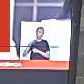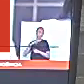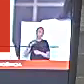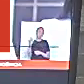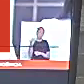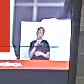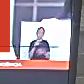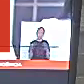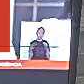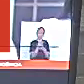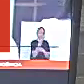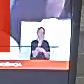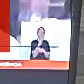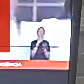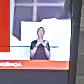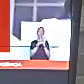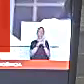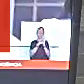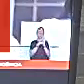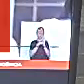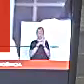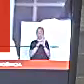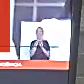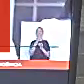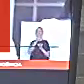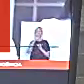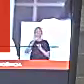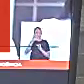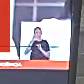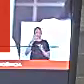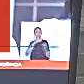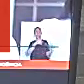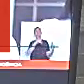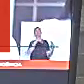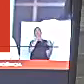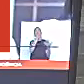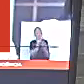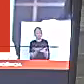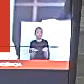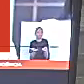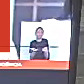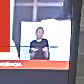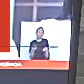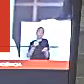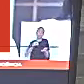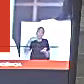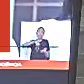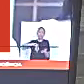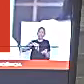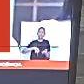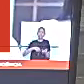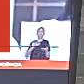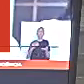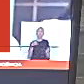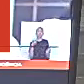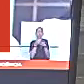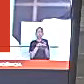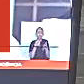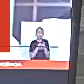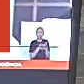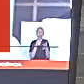votasse e aprovasse essa lei. Mas então, eu estou aqui realmente assim, tentando e sempre lutando